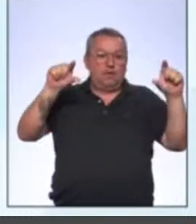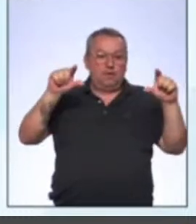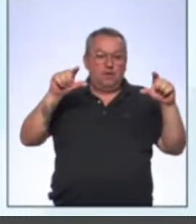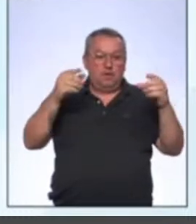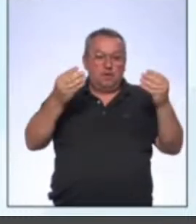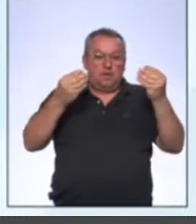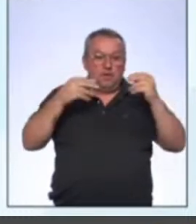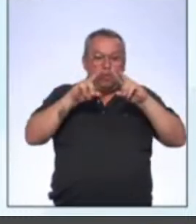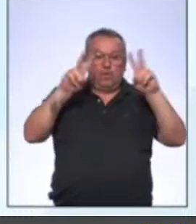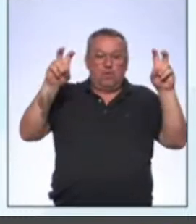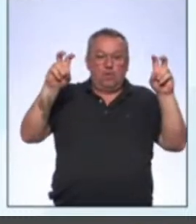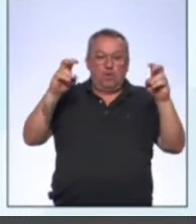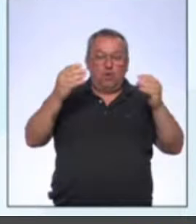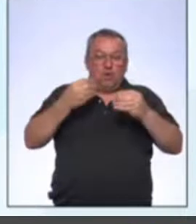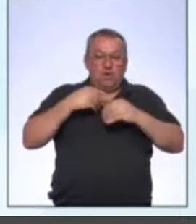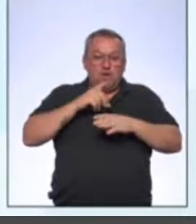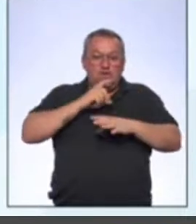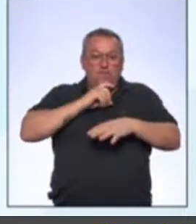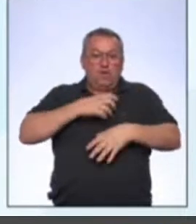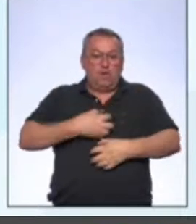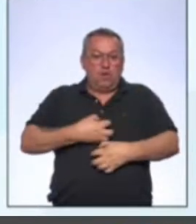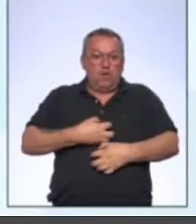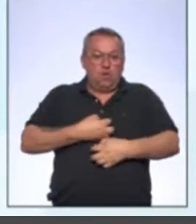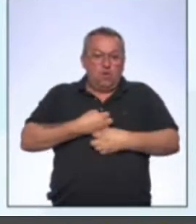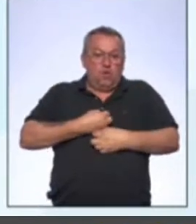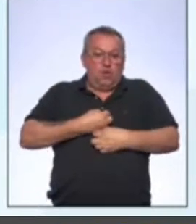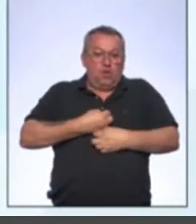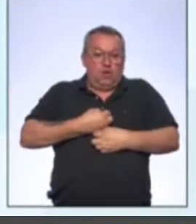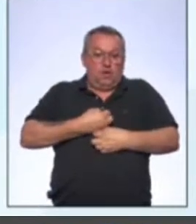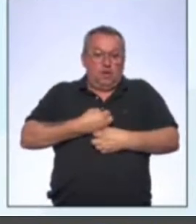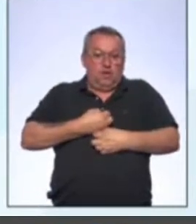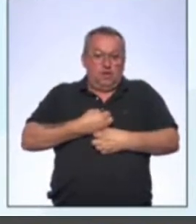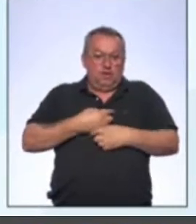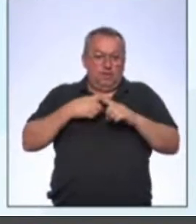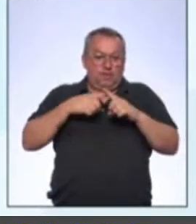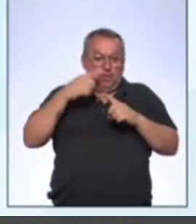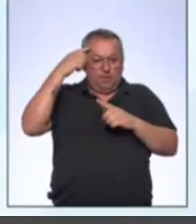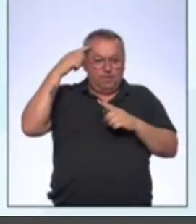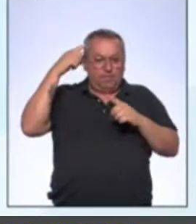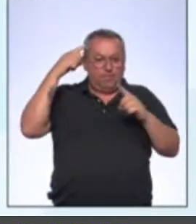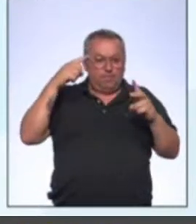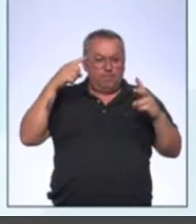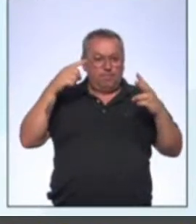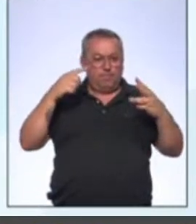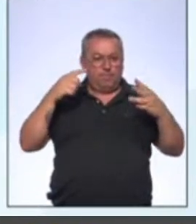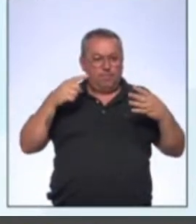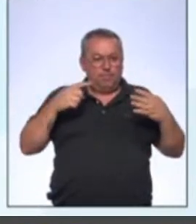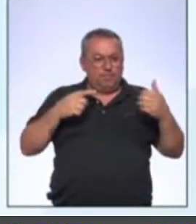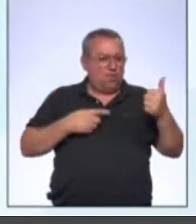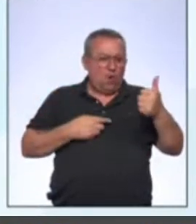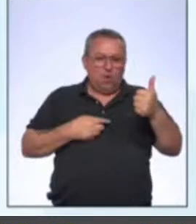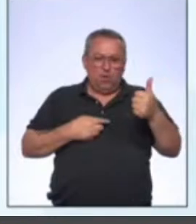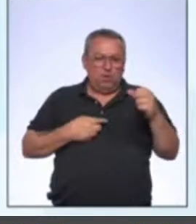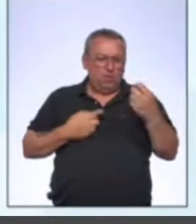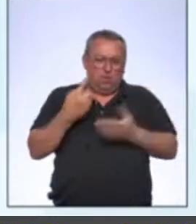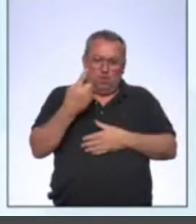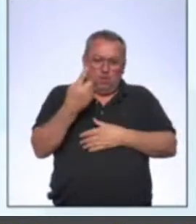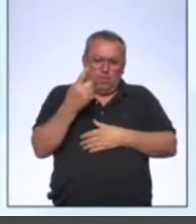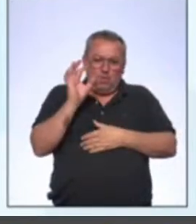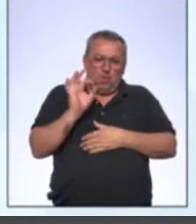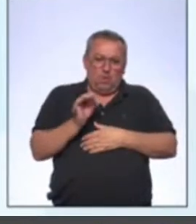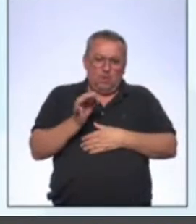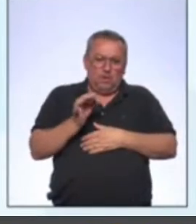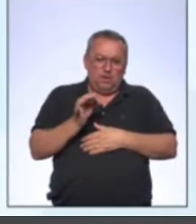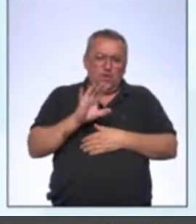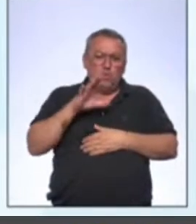barriga. Ora, se você pensar uma a uma, só vai ter uma correta, né? Qual será